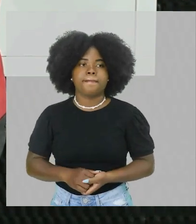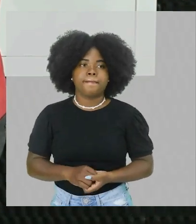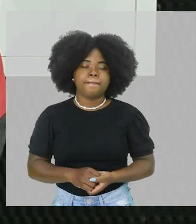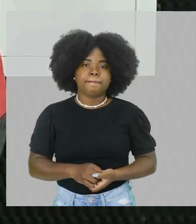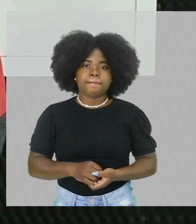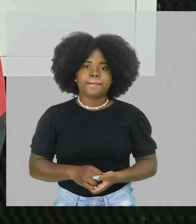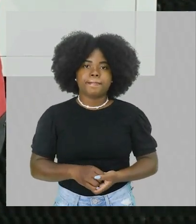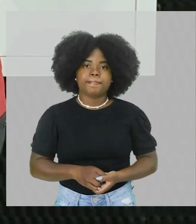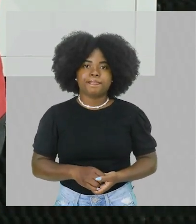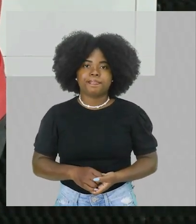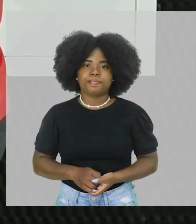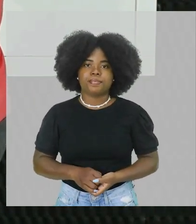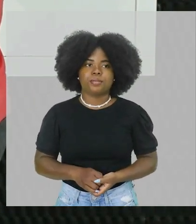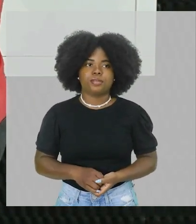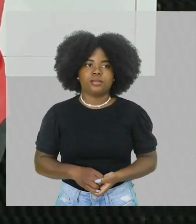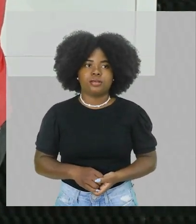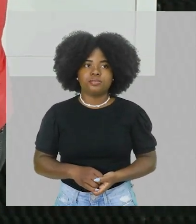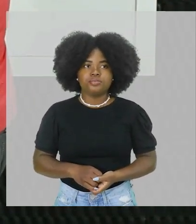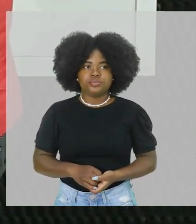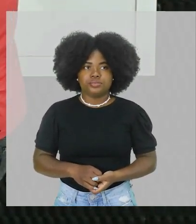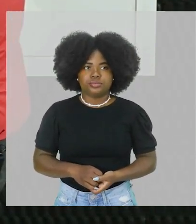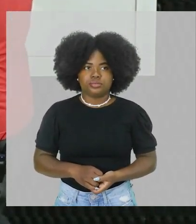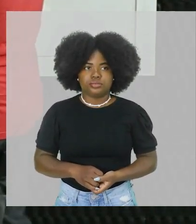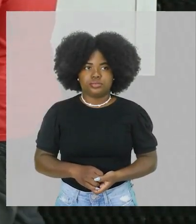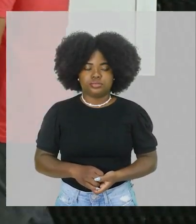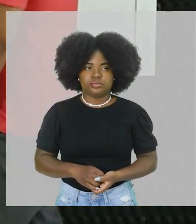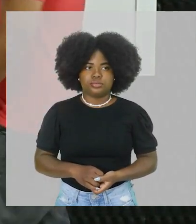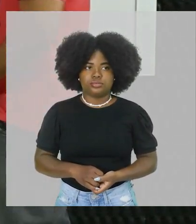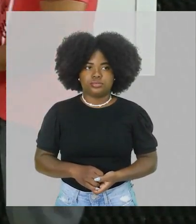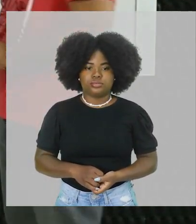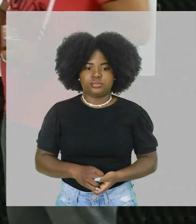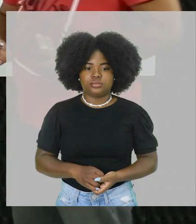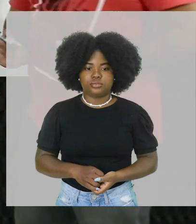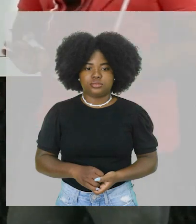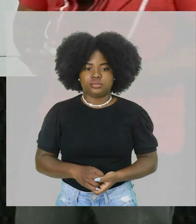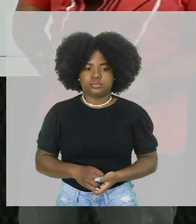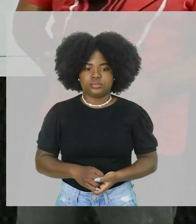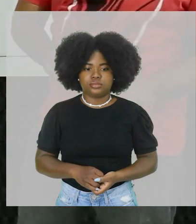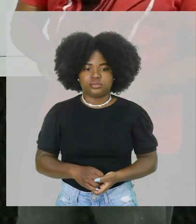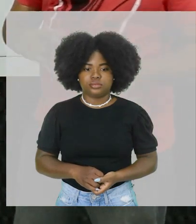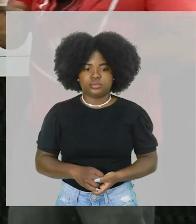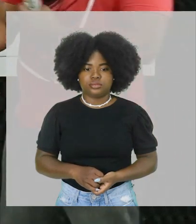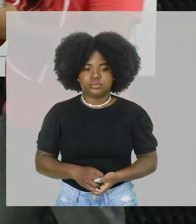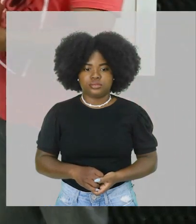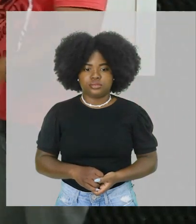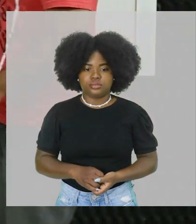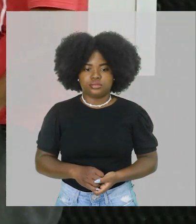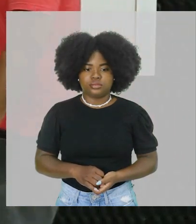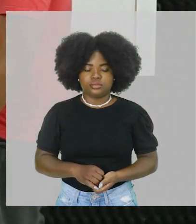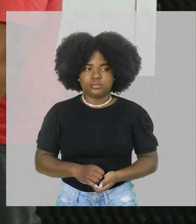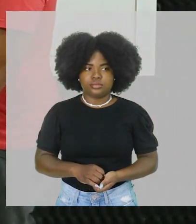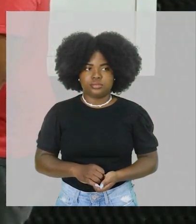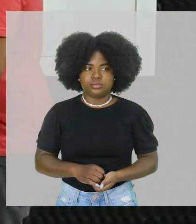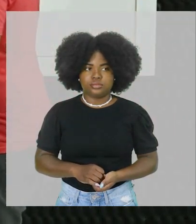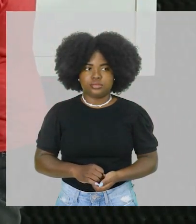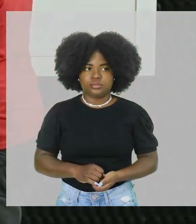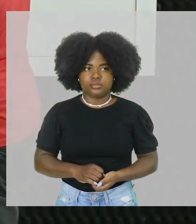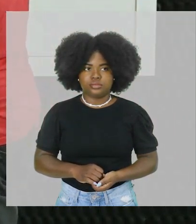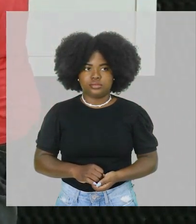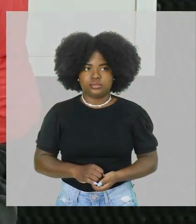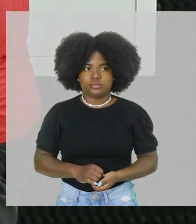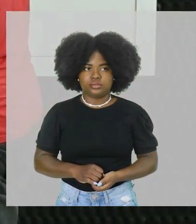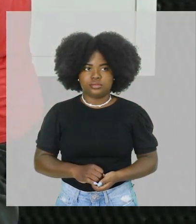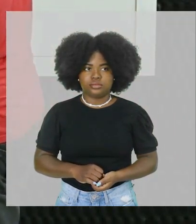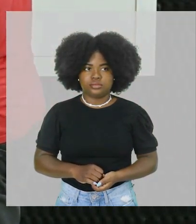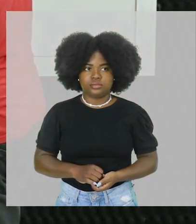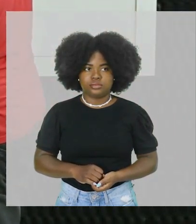magnético, ok? Então, vamos entender aqui, basicamente, esse campo magnético, Então, falamos ali